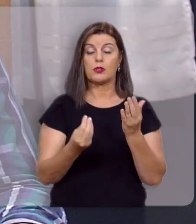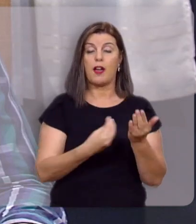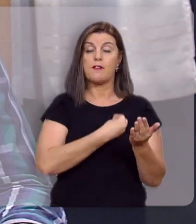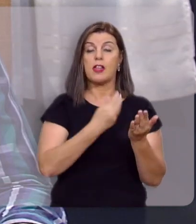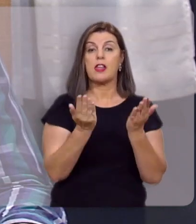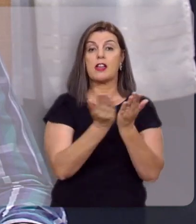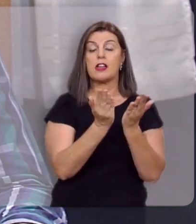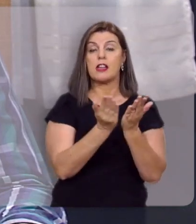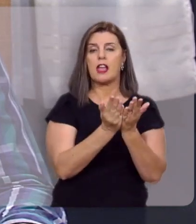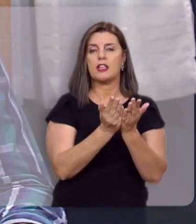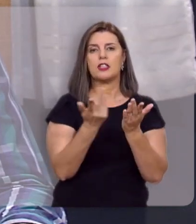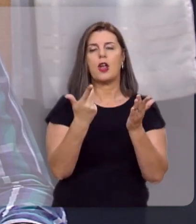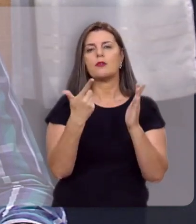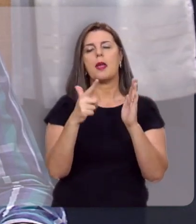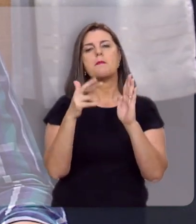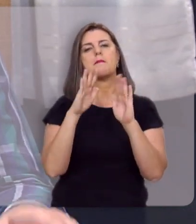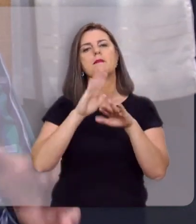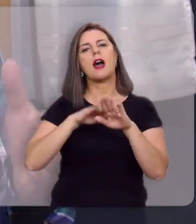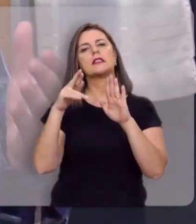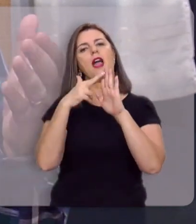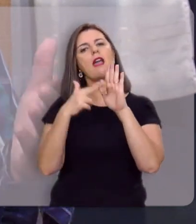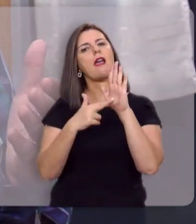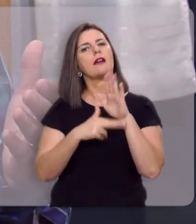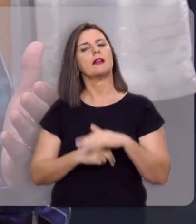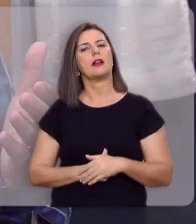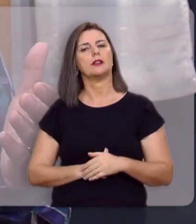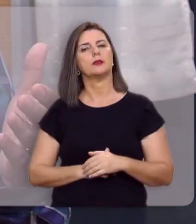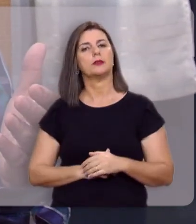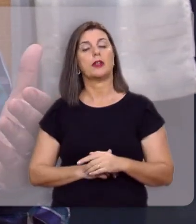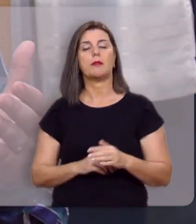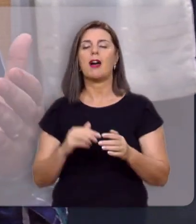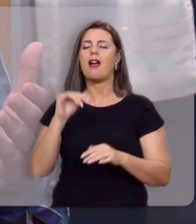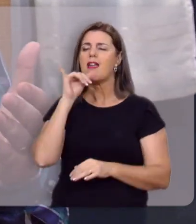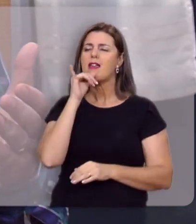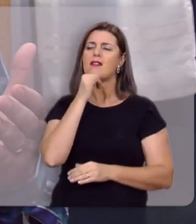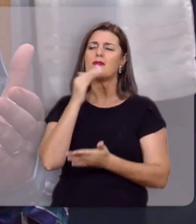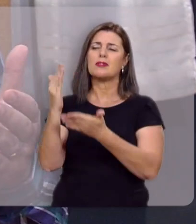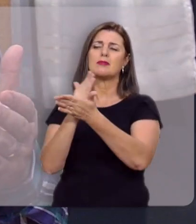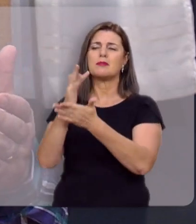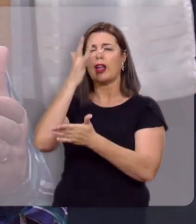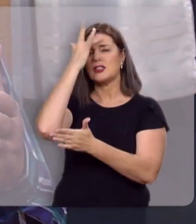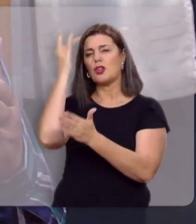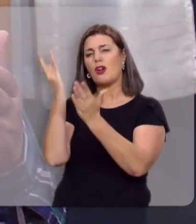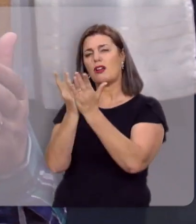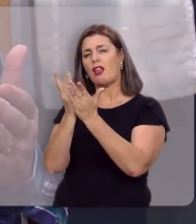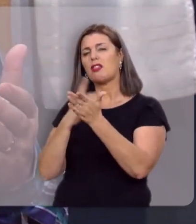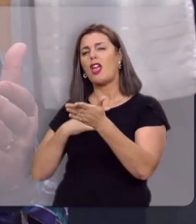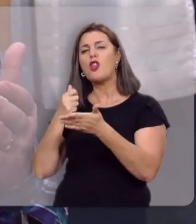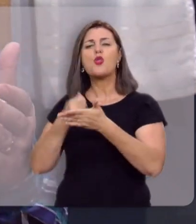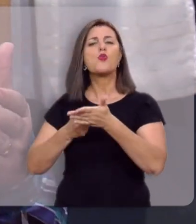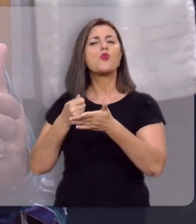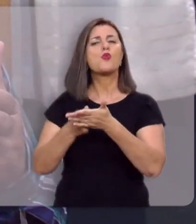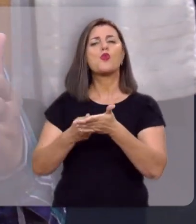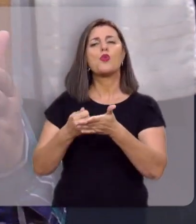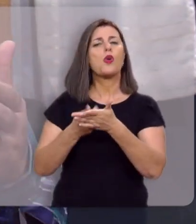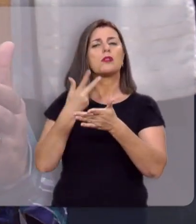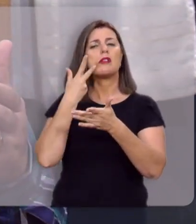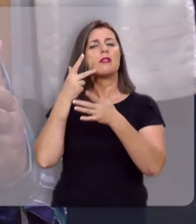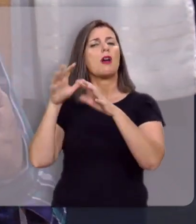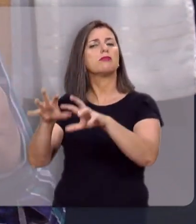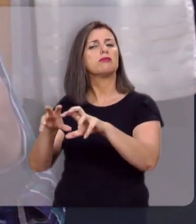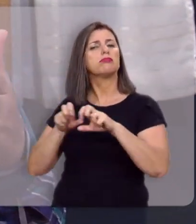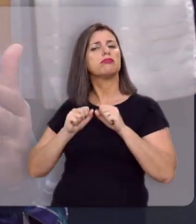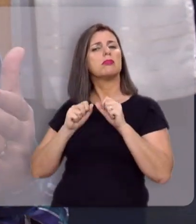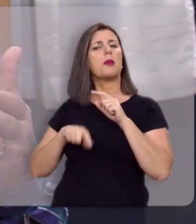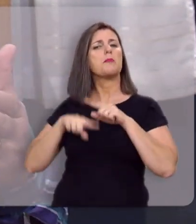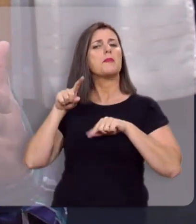ele não é mais a regra. Mas, infelizmente, muitos cristãos enfrentam lutas e não se apropriam